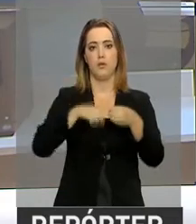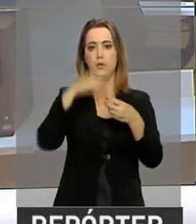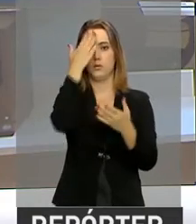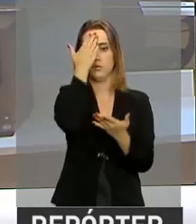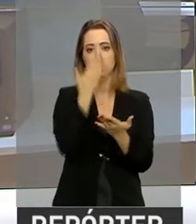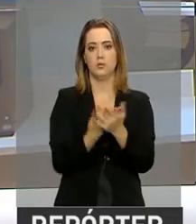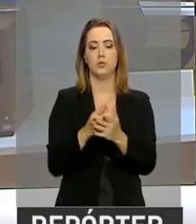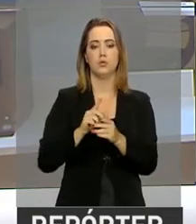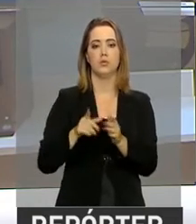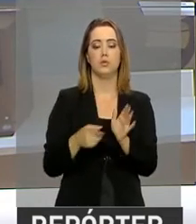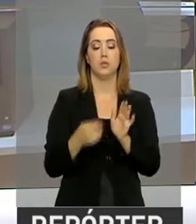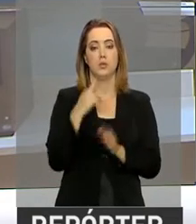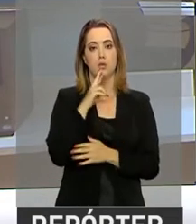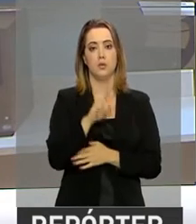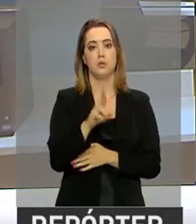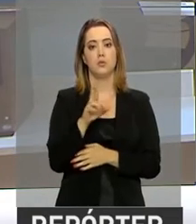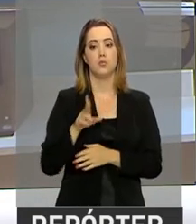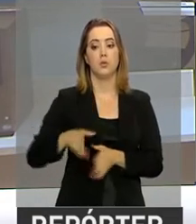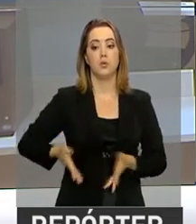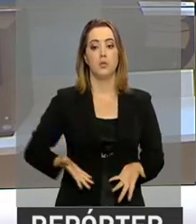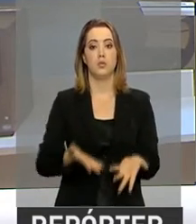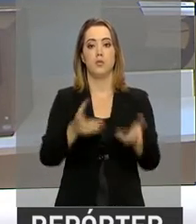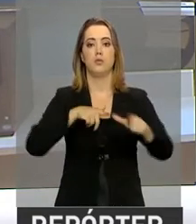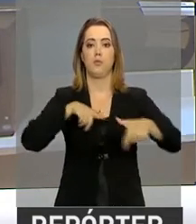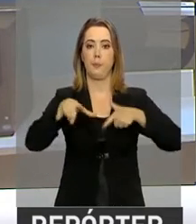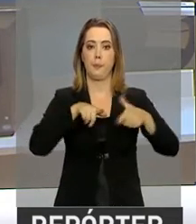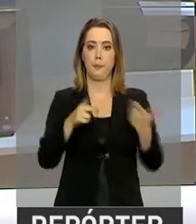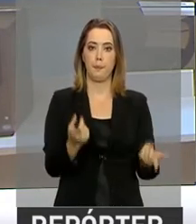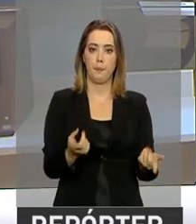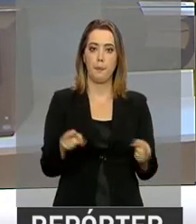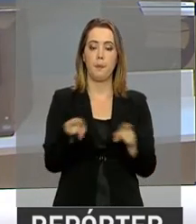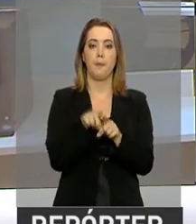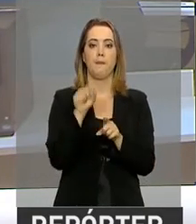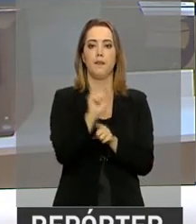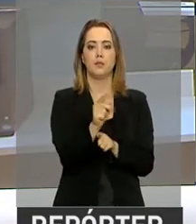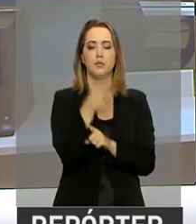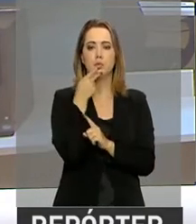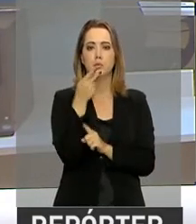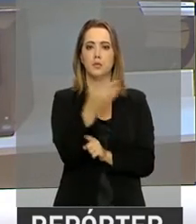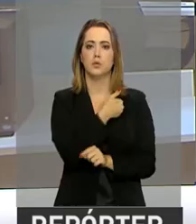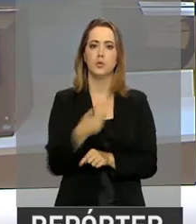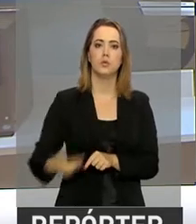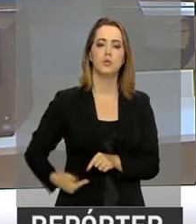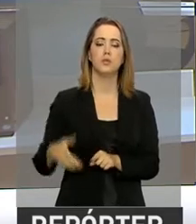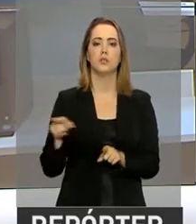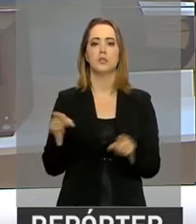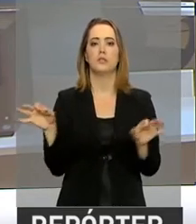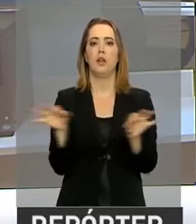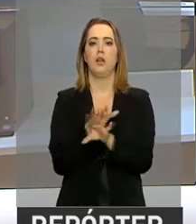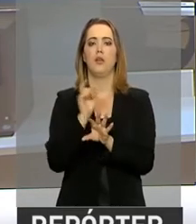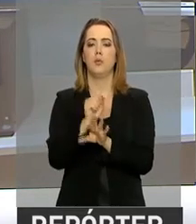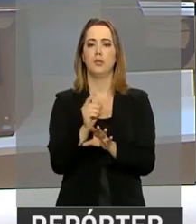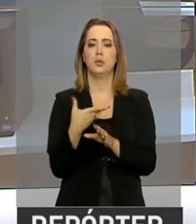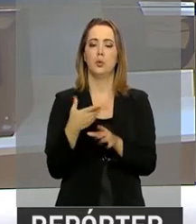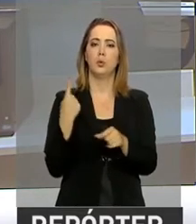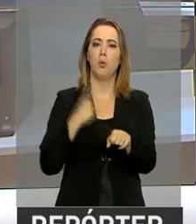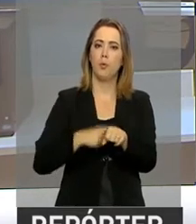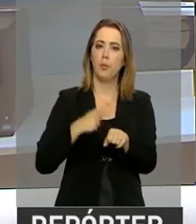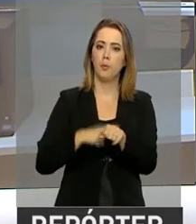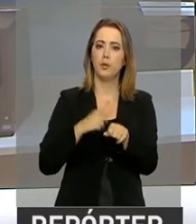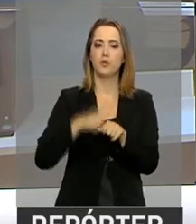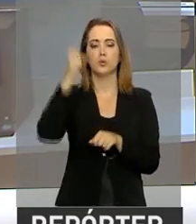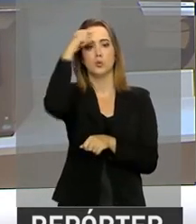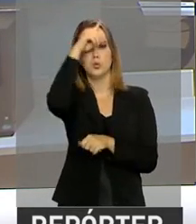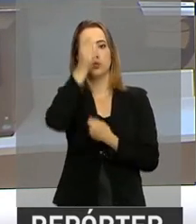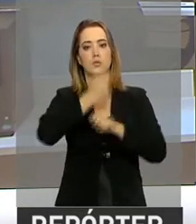economia vai resultar na geração de empregos. O presidente destacou que o governo está desmontando um ciclo perverso na economia e uma